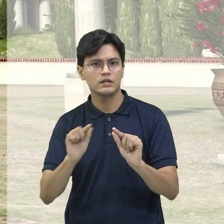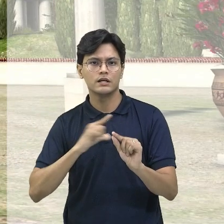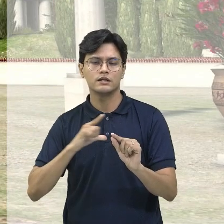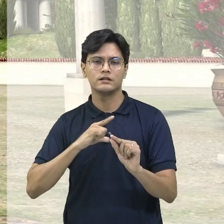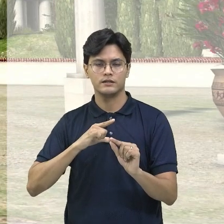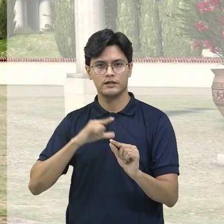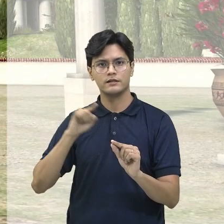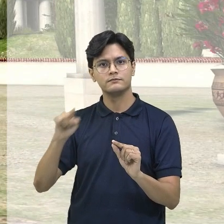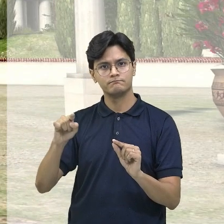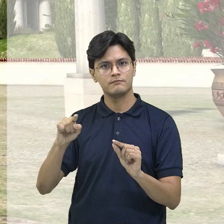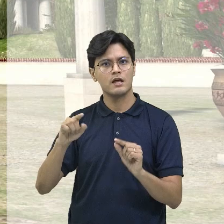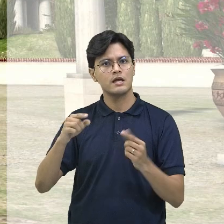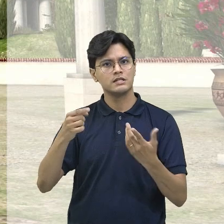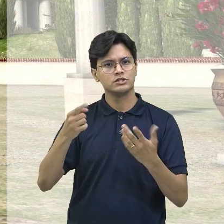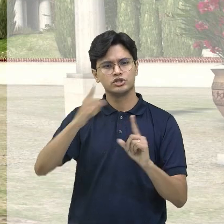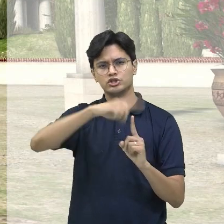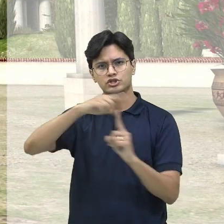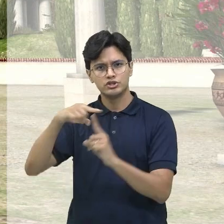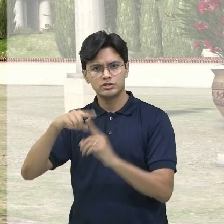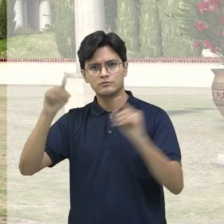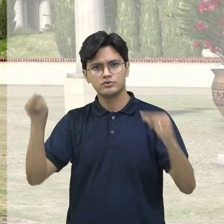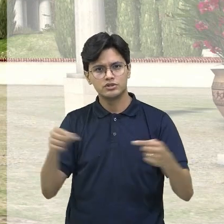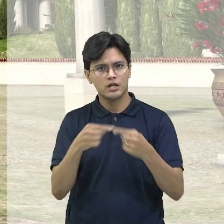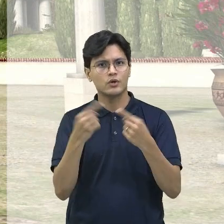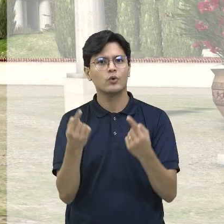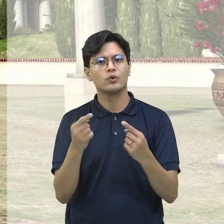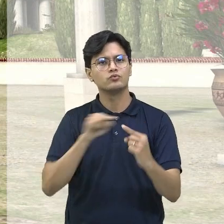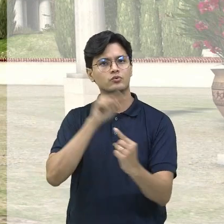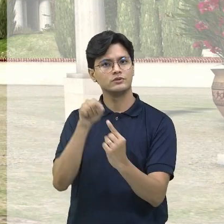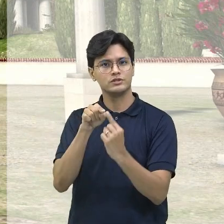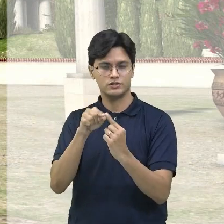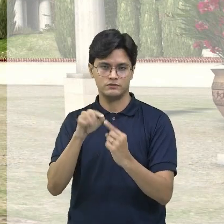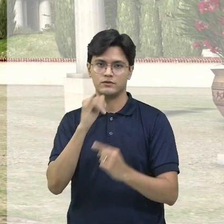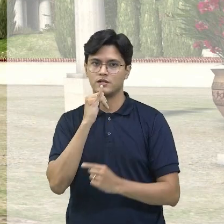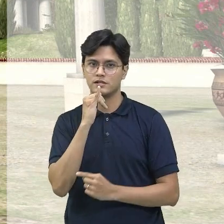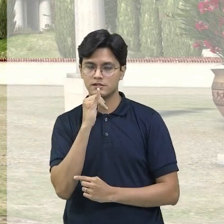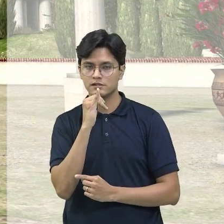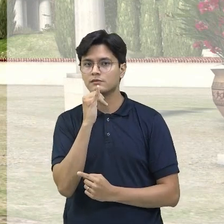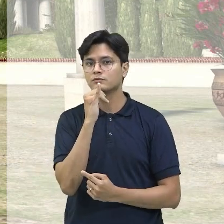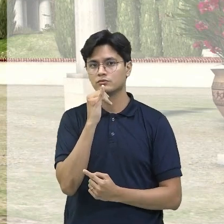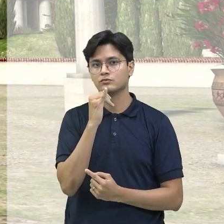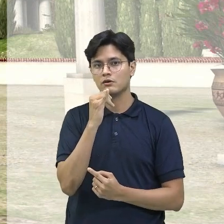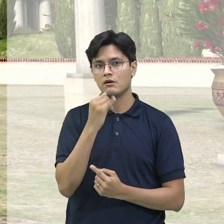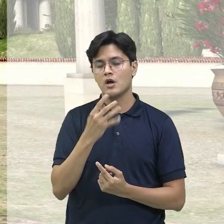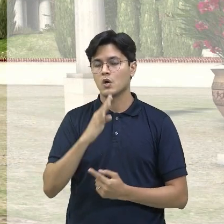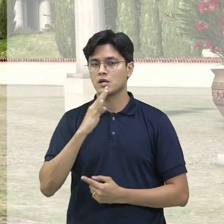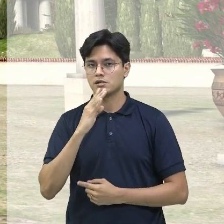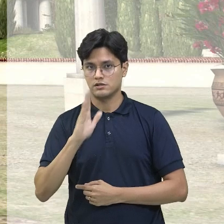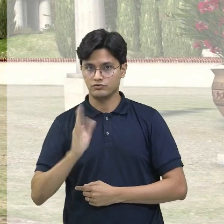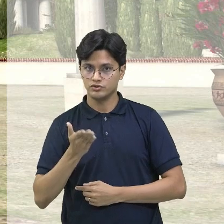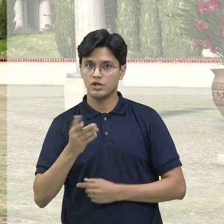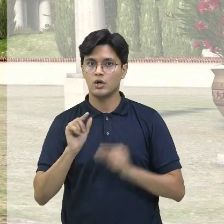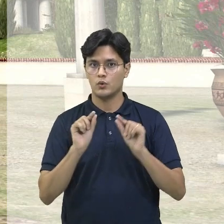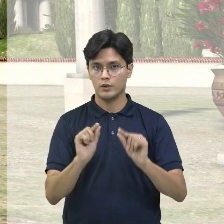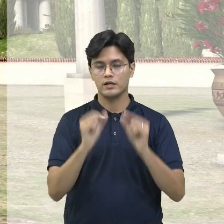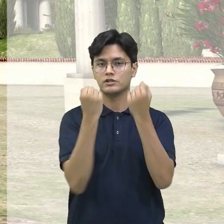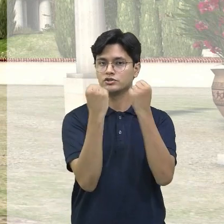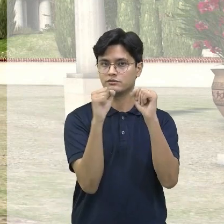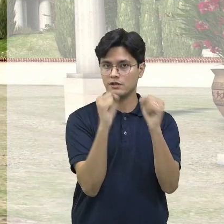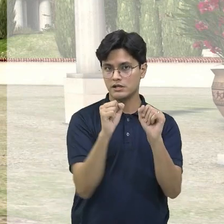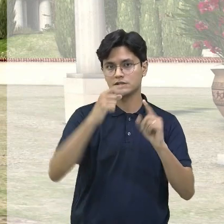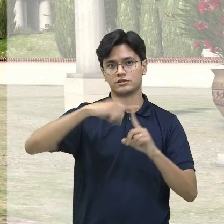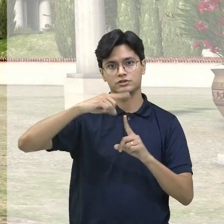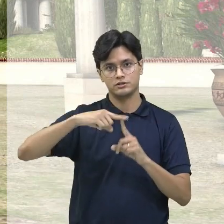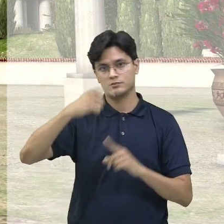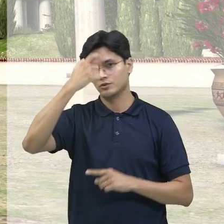objetivo e finalidade. É quando a gente conhece aí a ginástica de conscientização corporal, que pelo nome já dá para a gente perceber